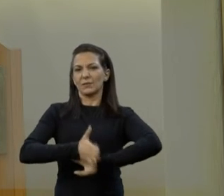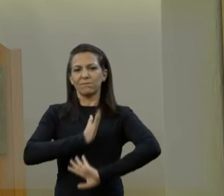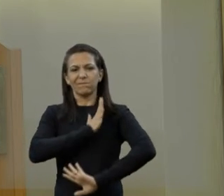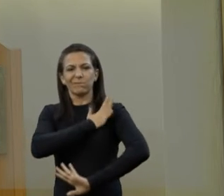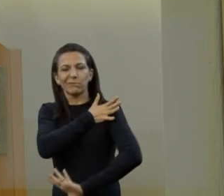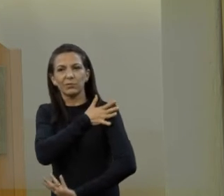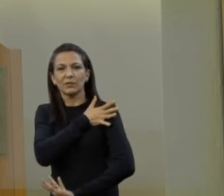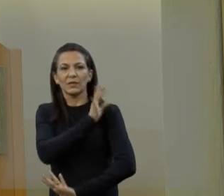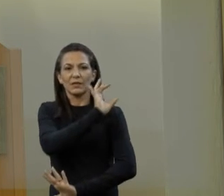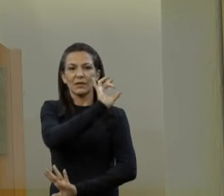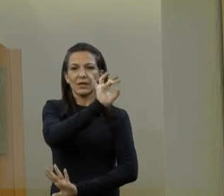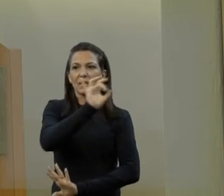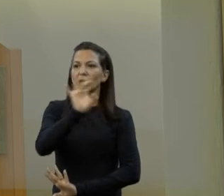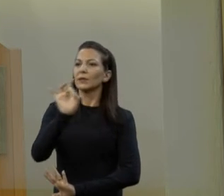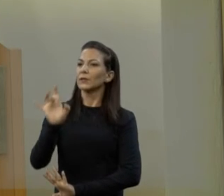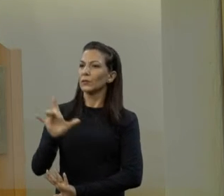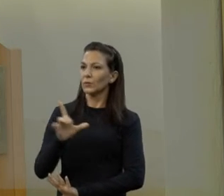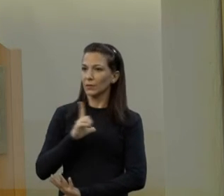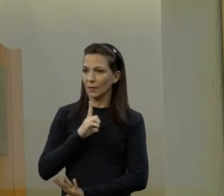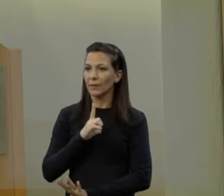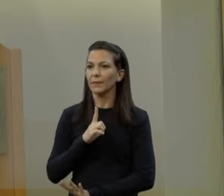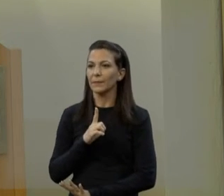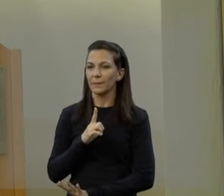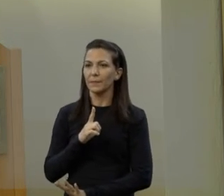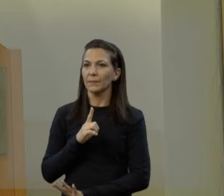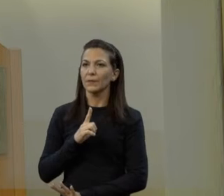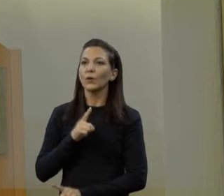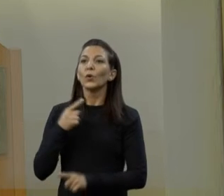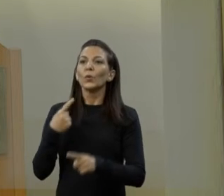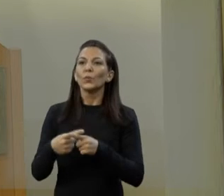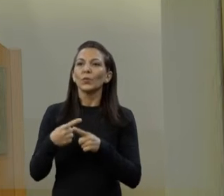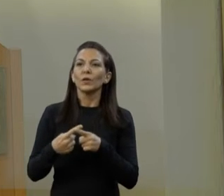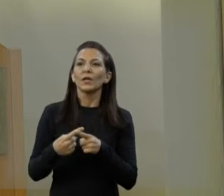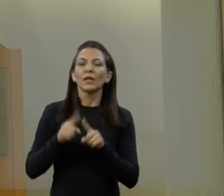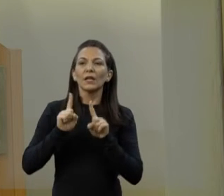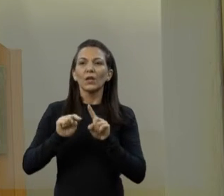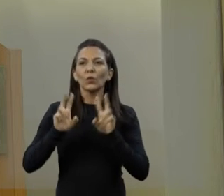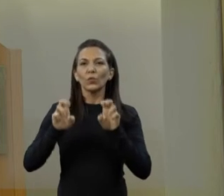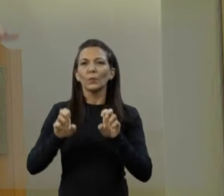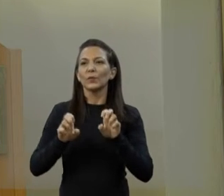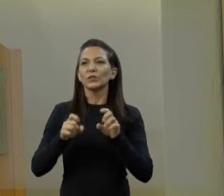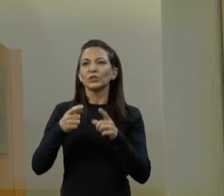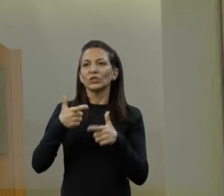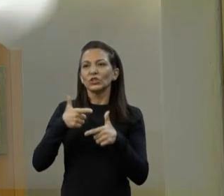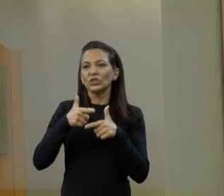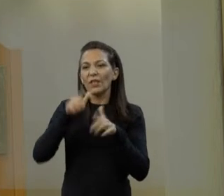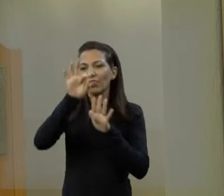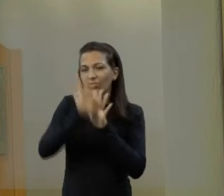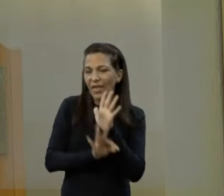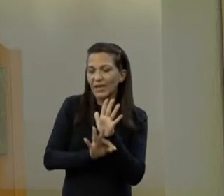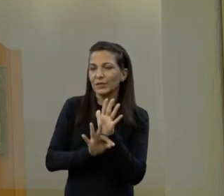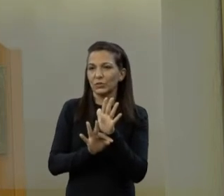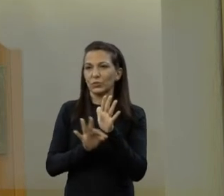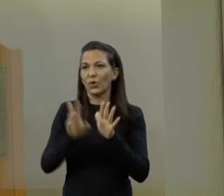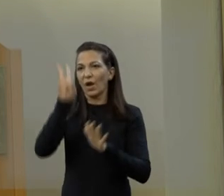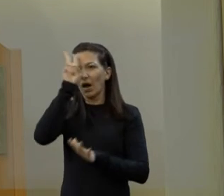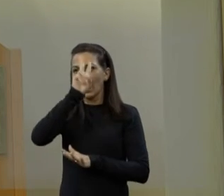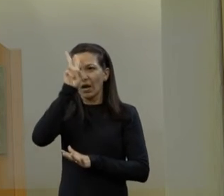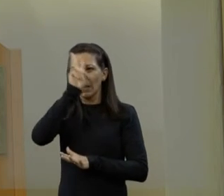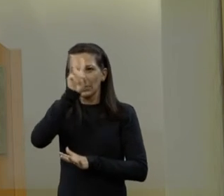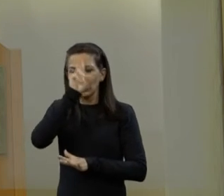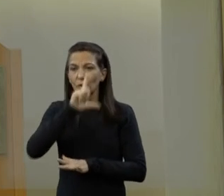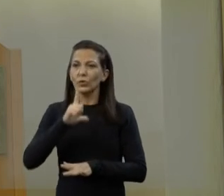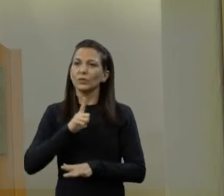cada um das pessoas arraigado porque não é uma questão estilística a gente tá revisitando a história